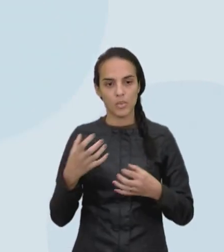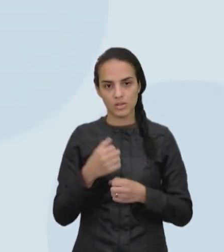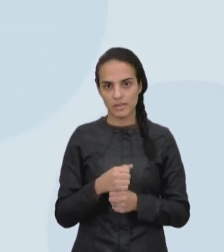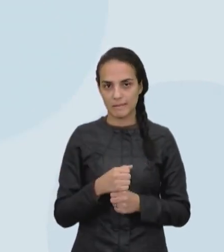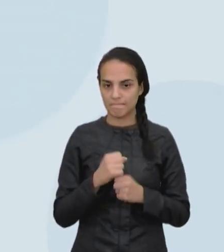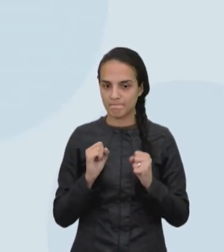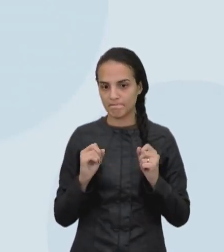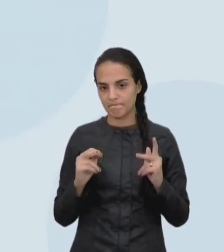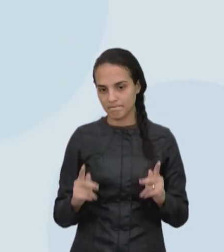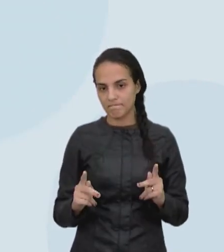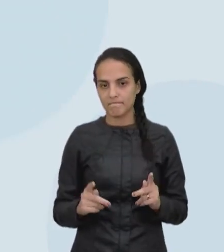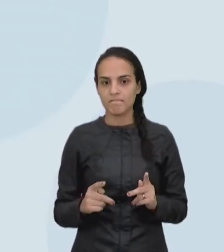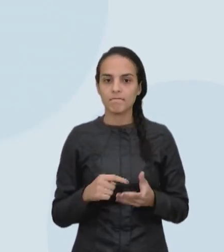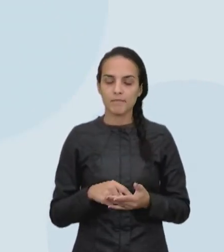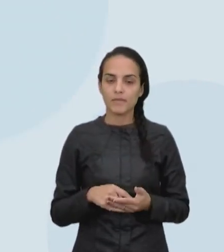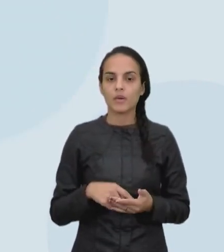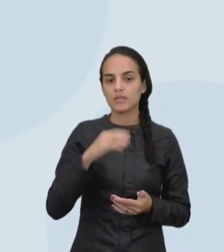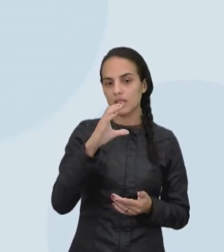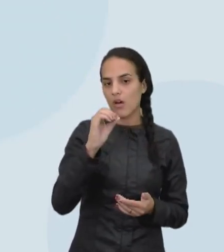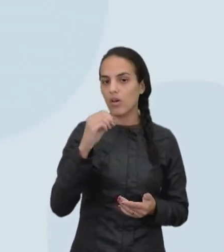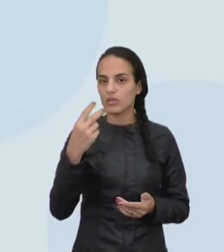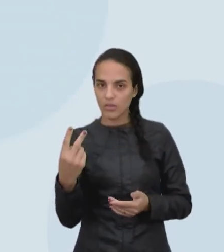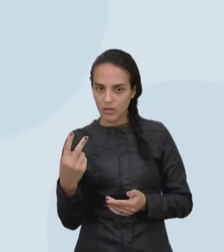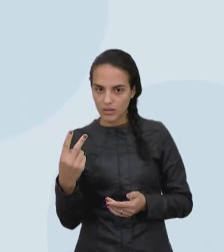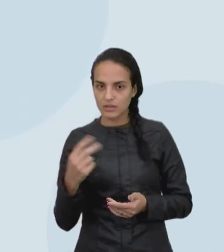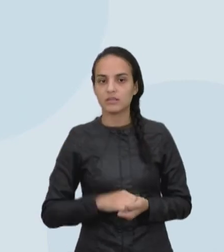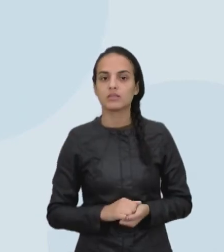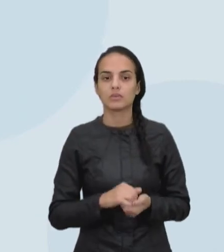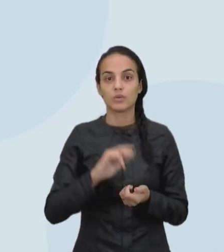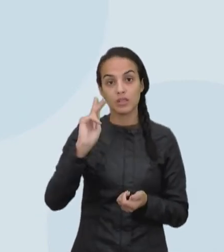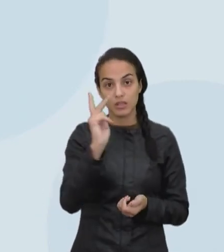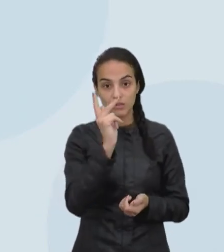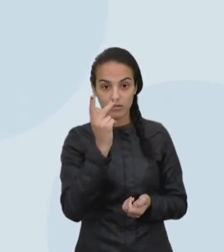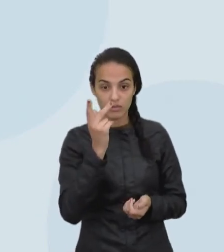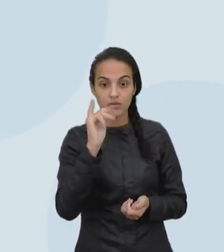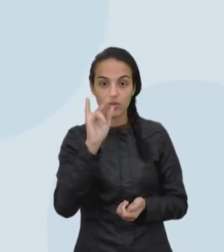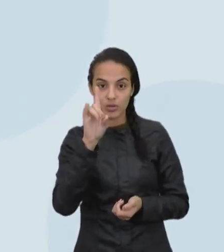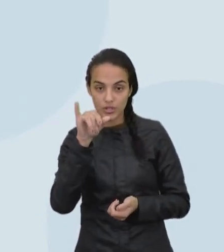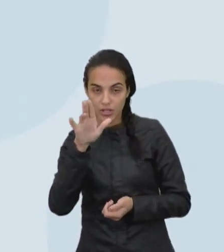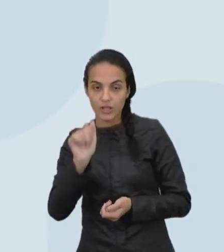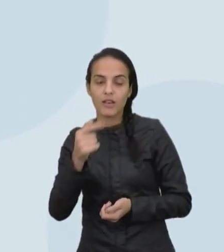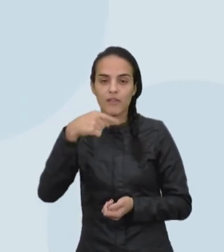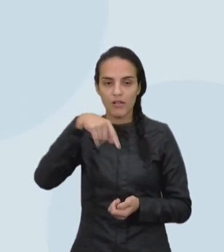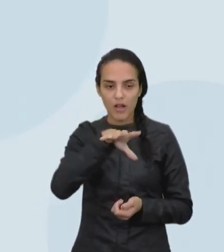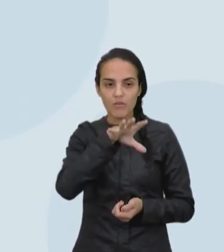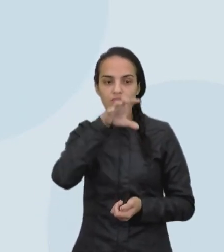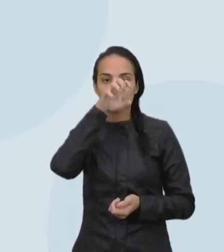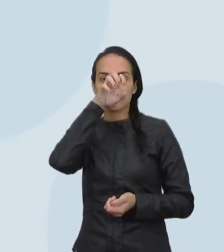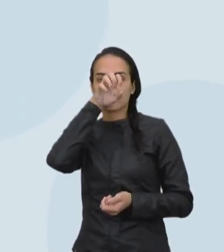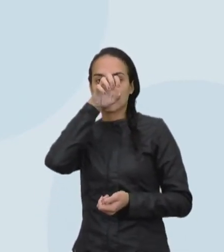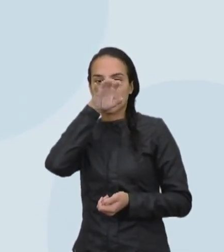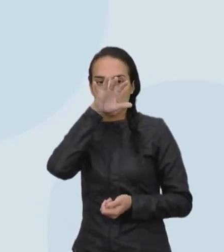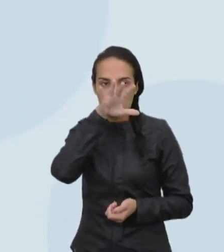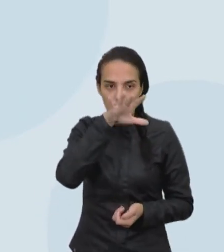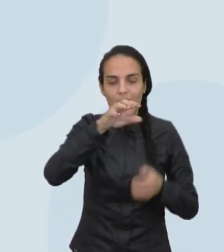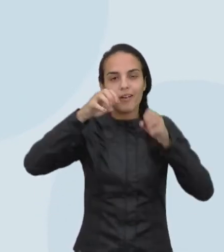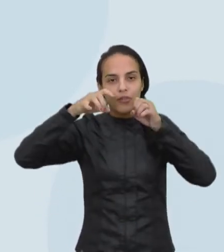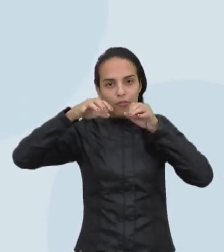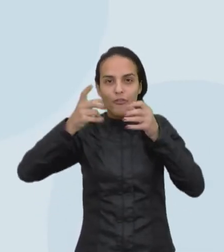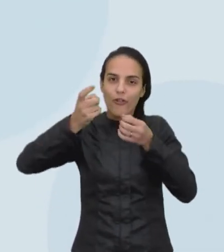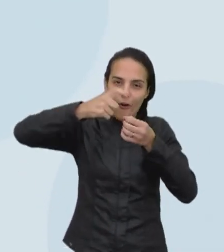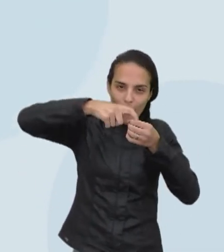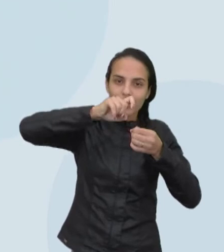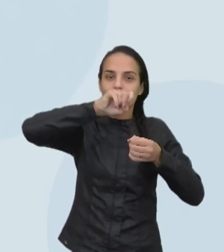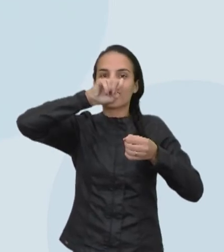bom? Então, pega esse carbono, né, com esse hidrogênio e oxigênio, a gente faz a respiração e devolve lá o